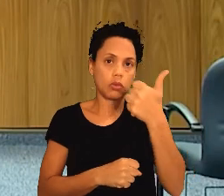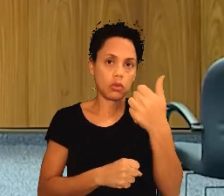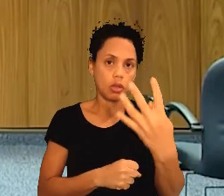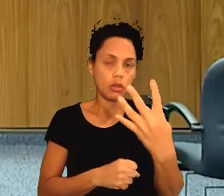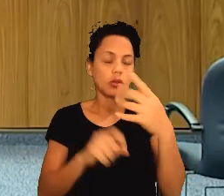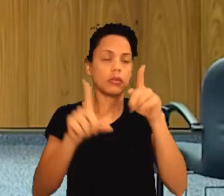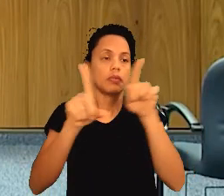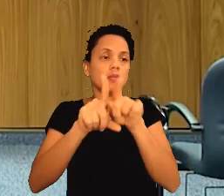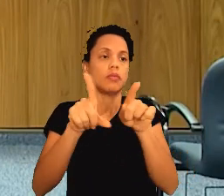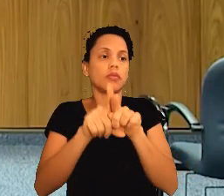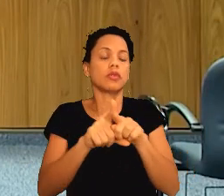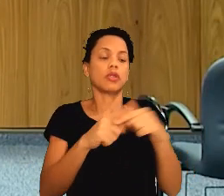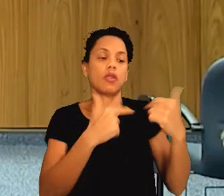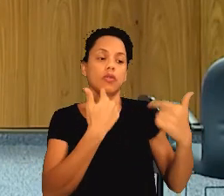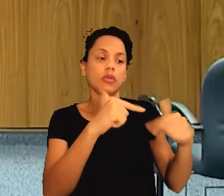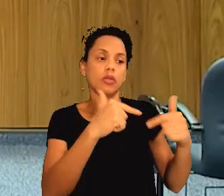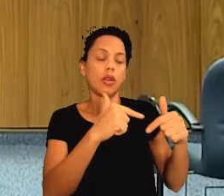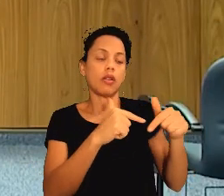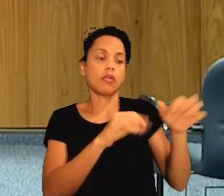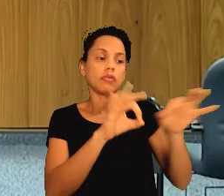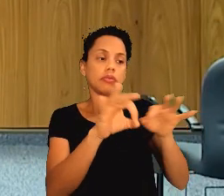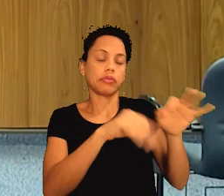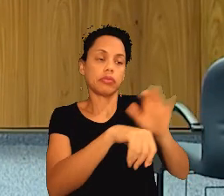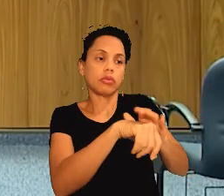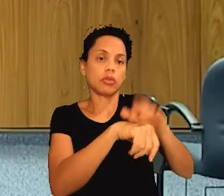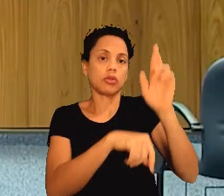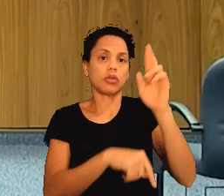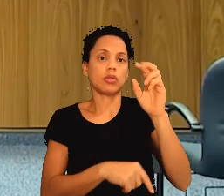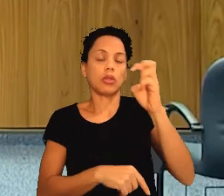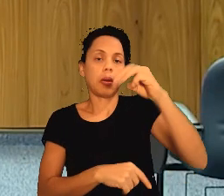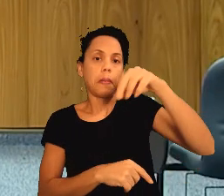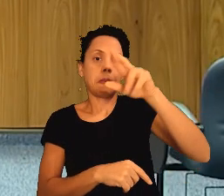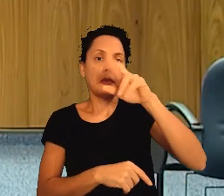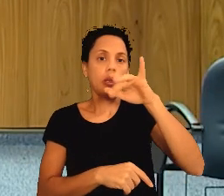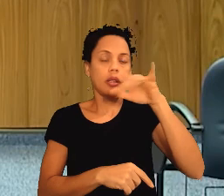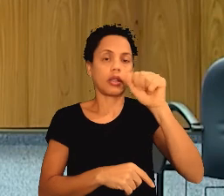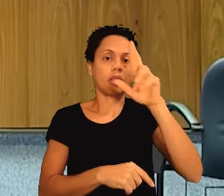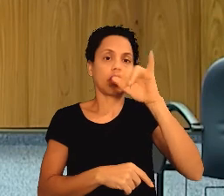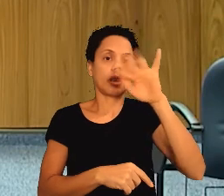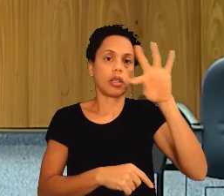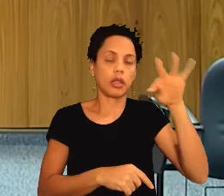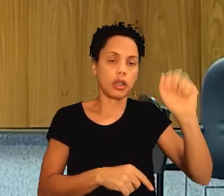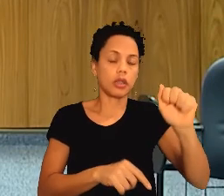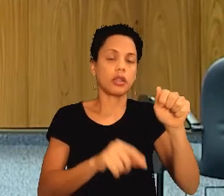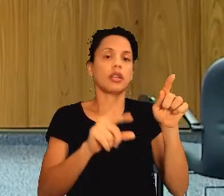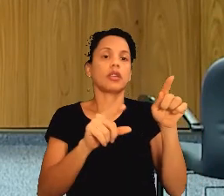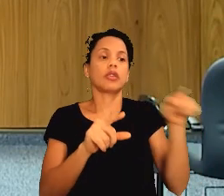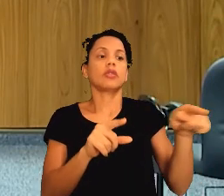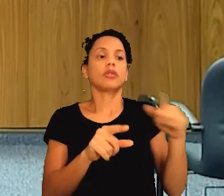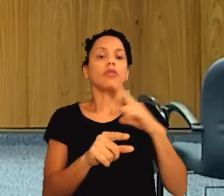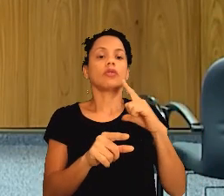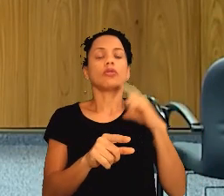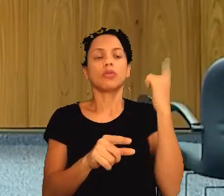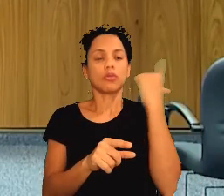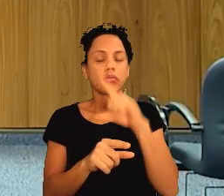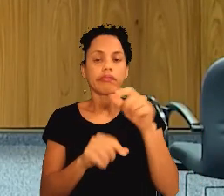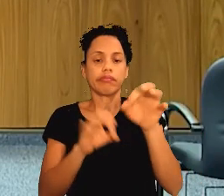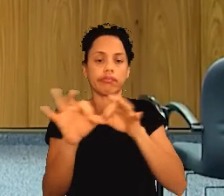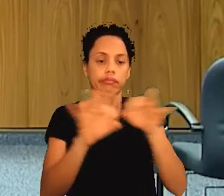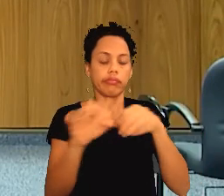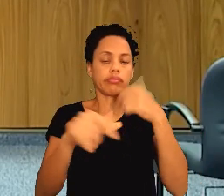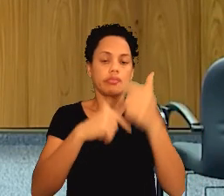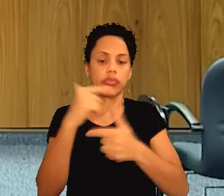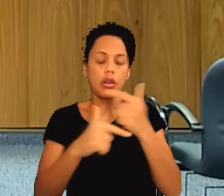2014, que foi um trabalho coordenado pela Maria Rita Kell, e em que a gente, enquanto pesquisadores, subsidiou,